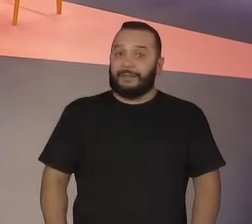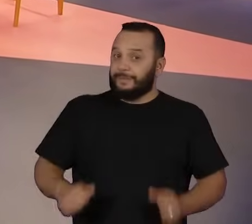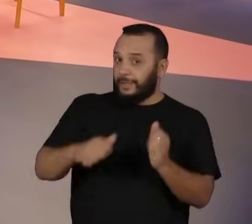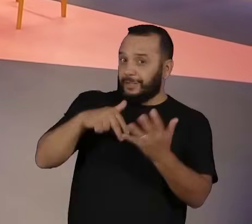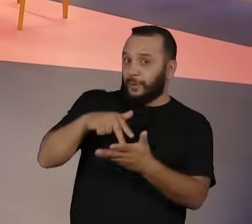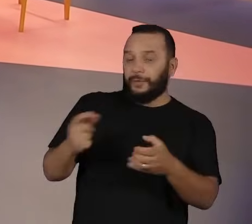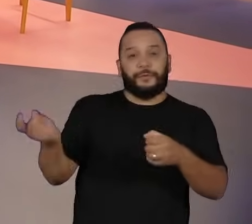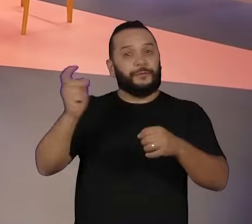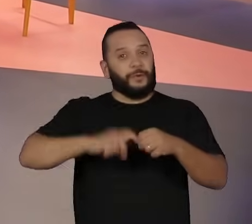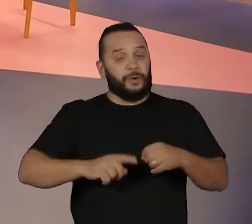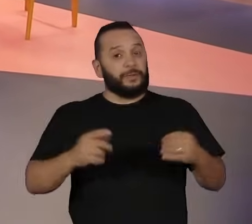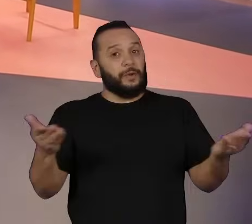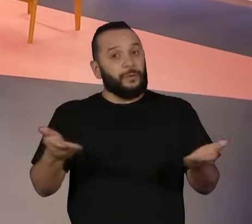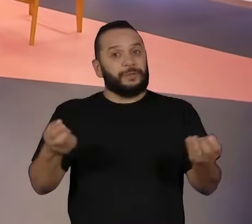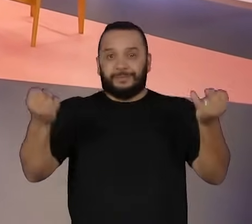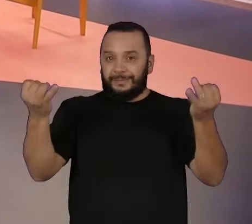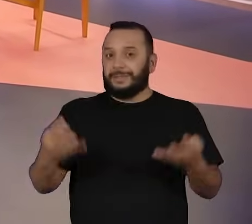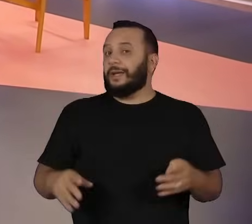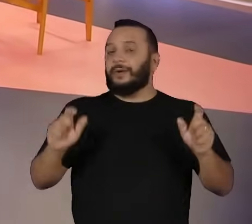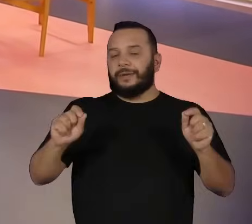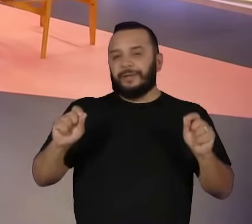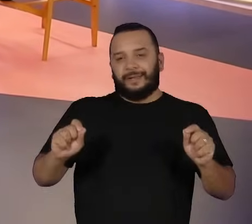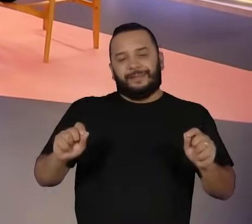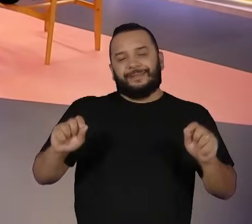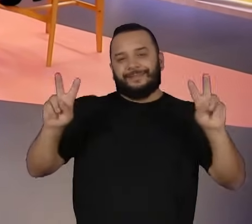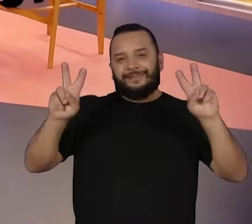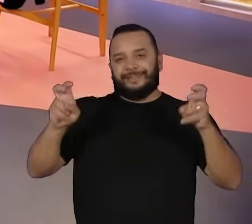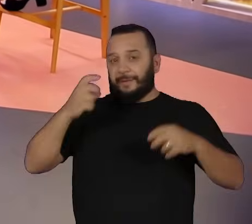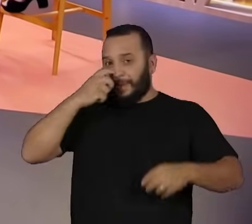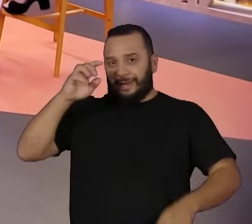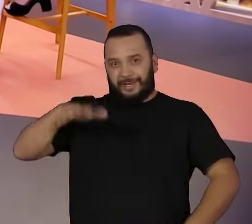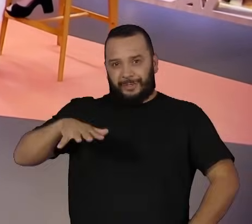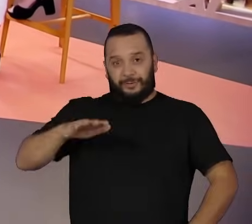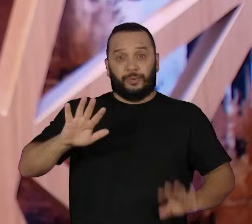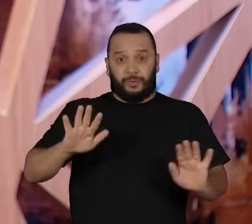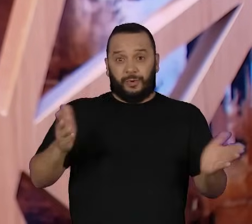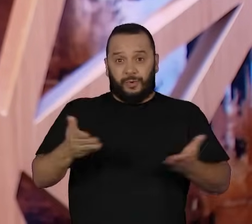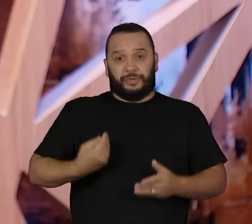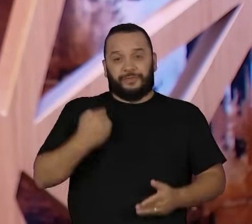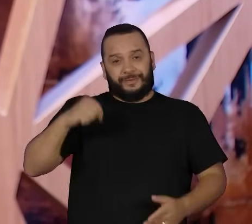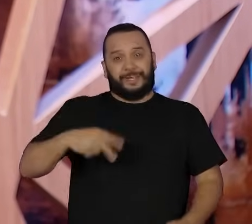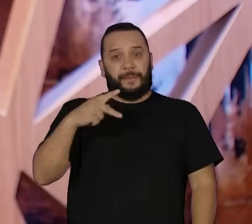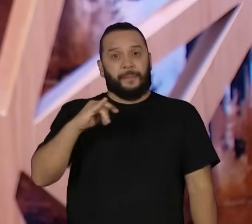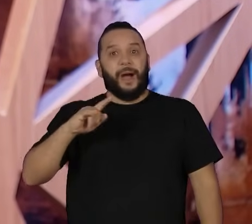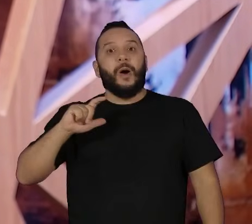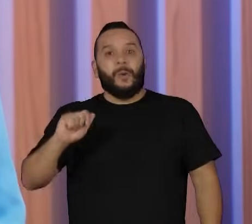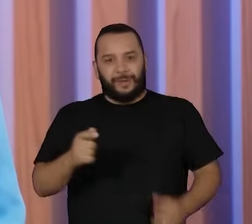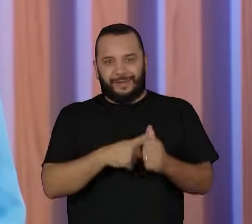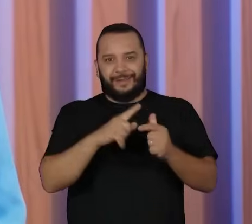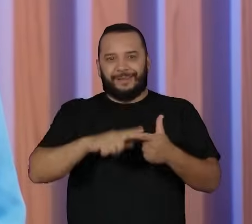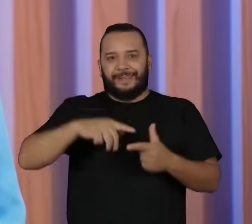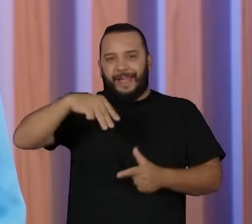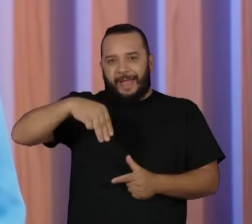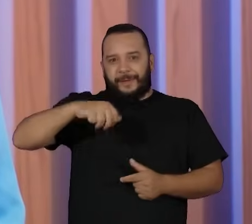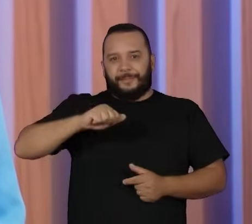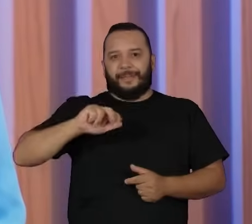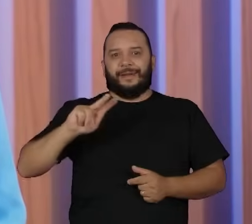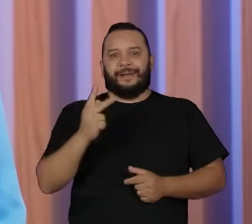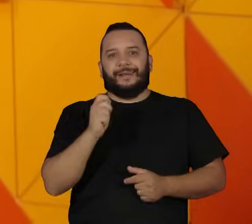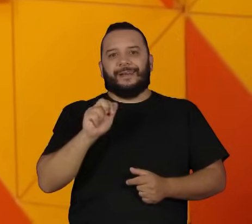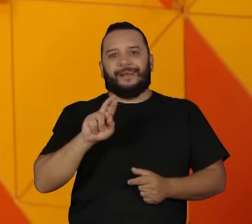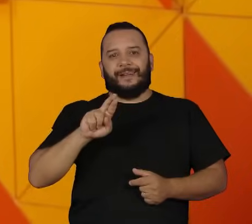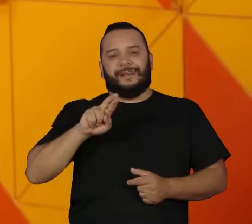Estação Livre de volta. Hoje nós estamos falando sobre o lixo e eu estou recebendo aqui a Paula Guimarães e a Mahayan